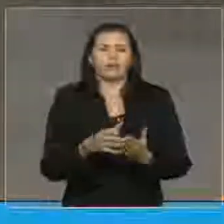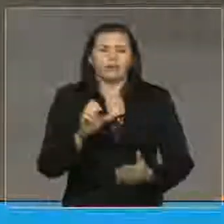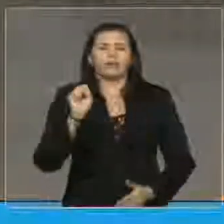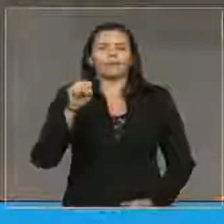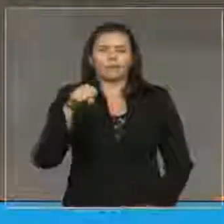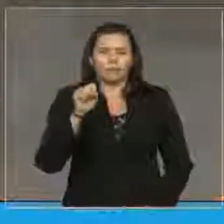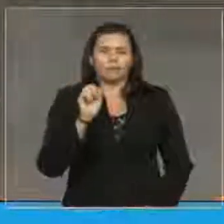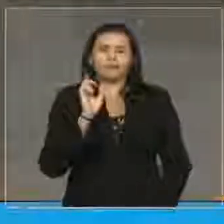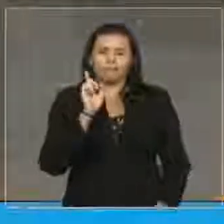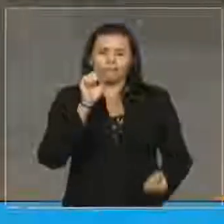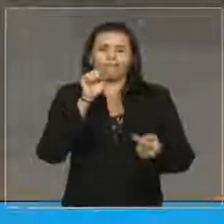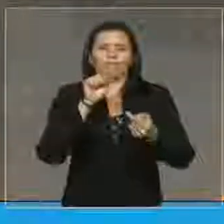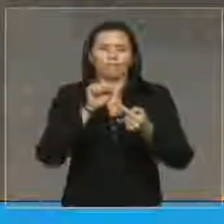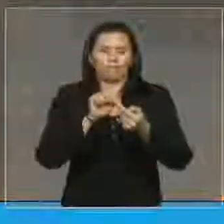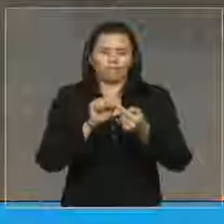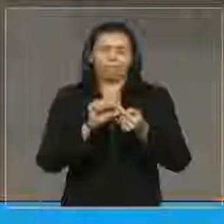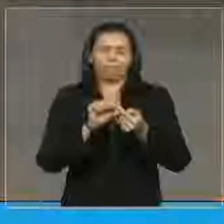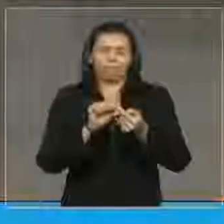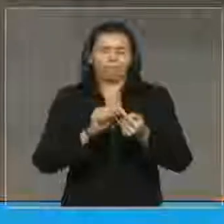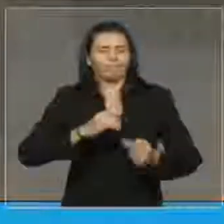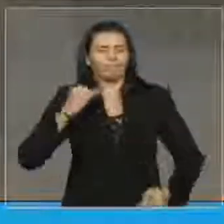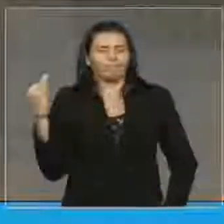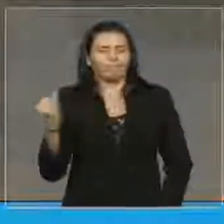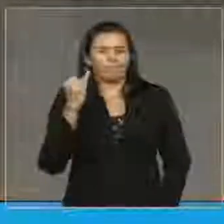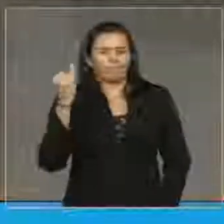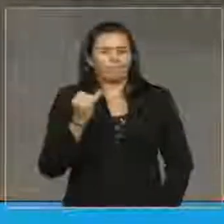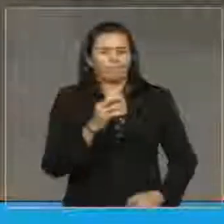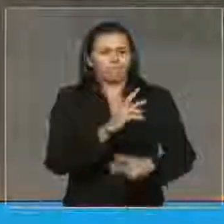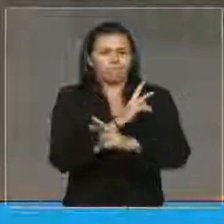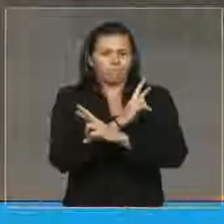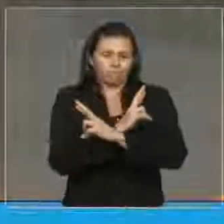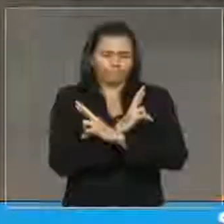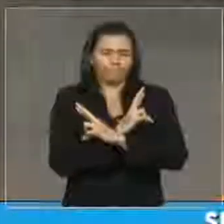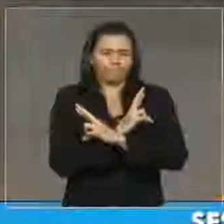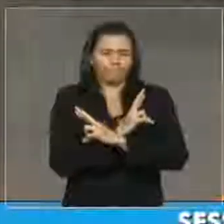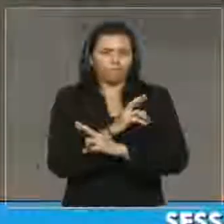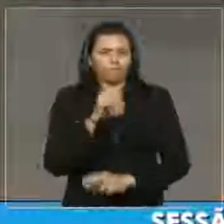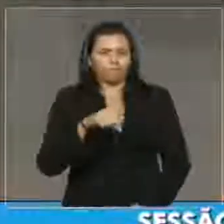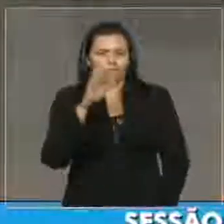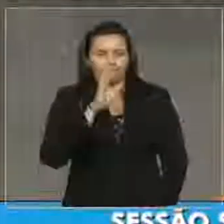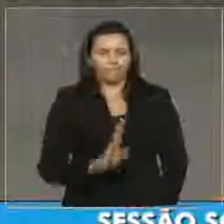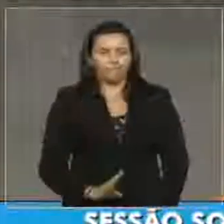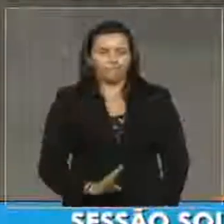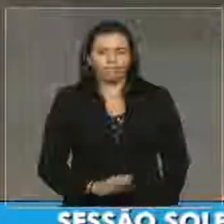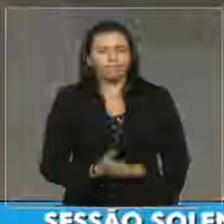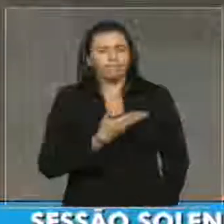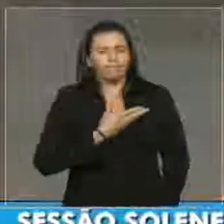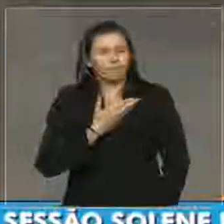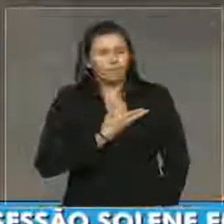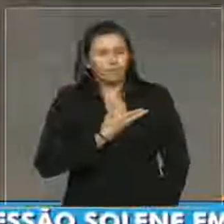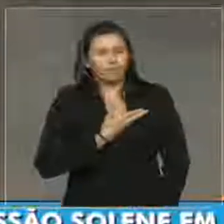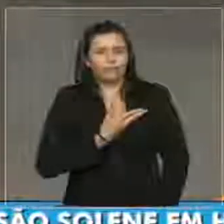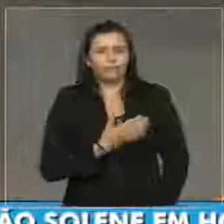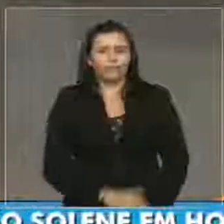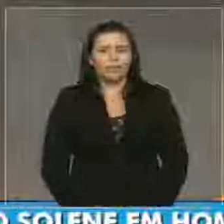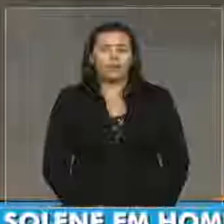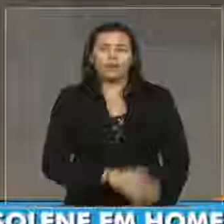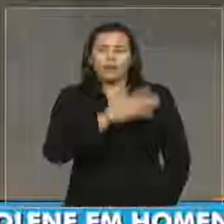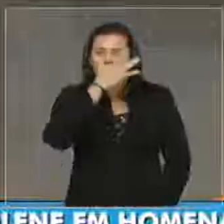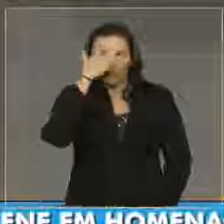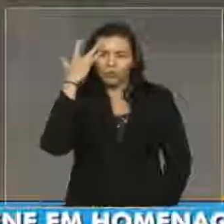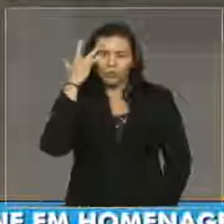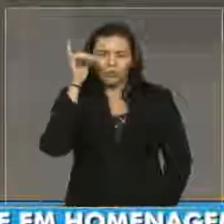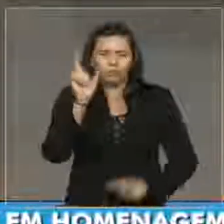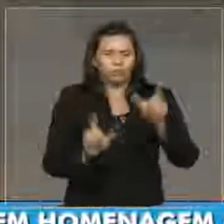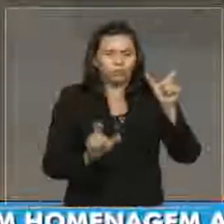da Receita Federal do Brasil. Meus amigos, as pessoas são importantes